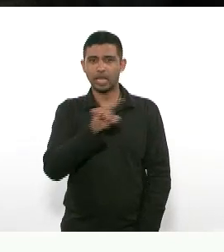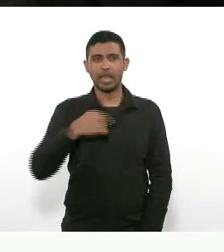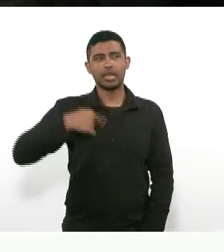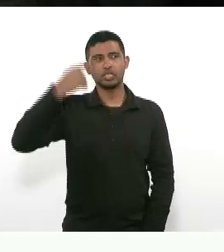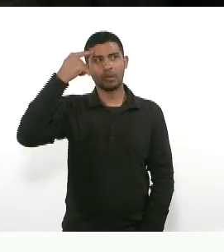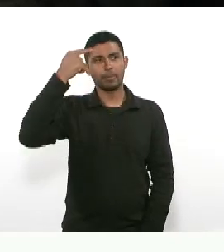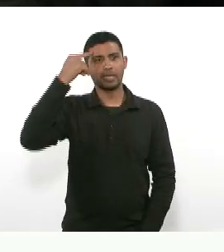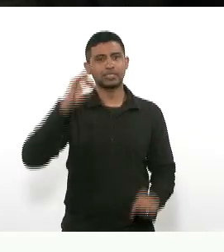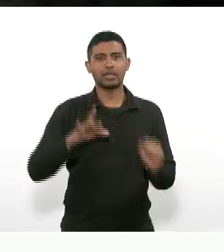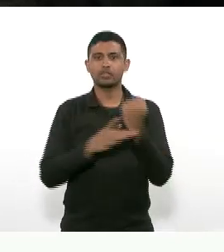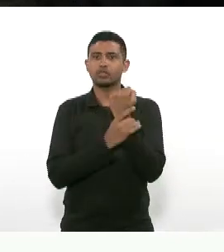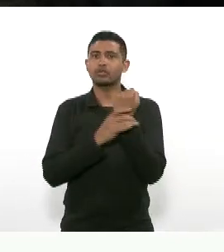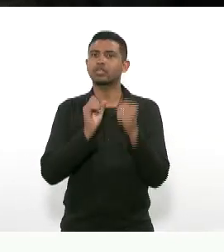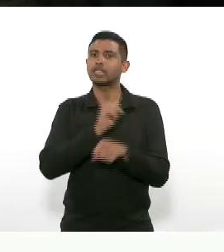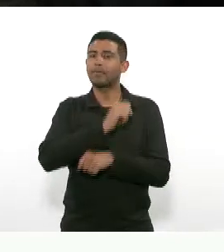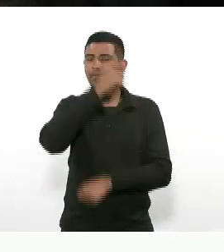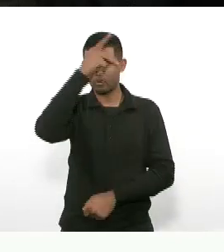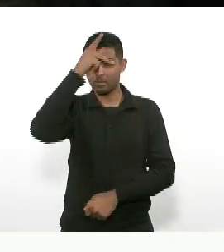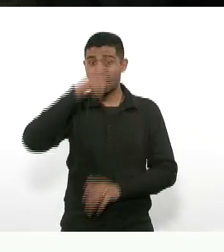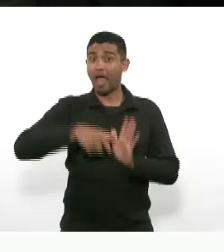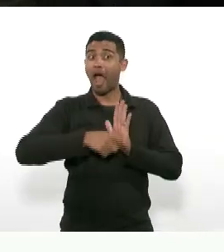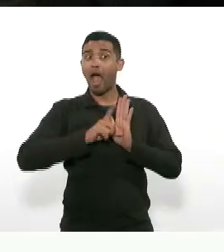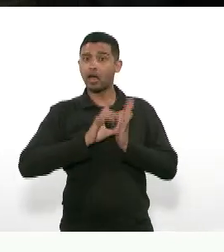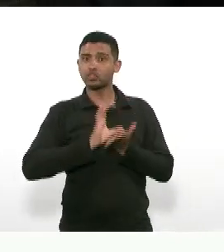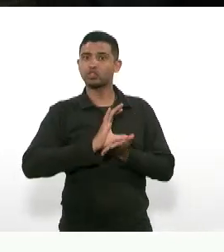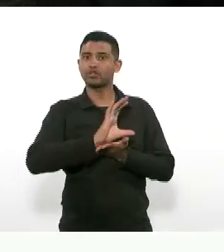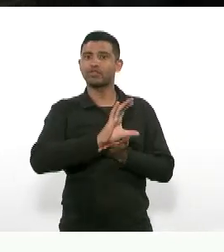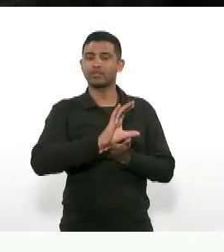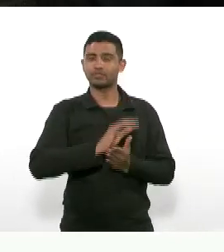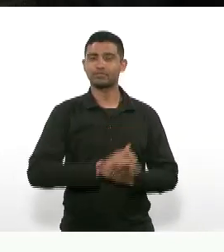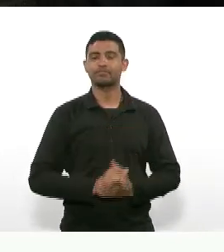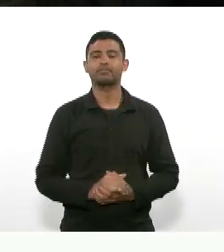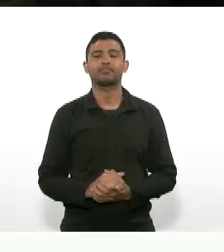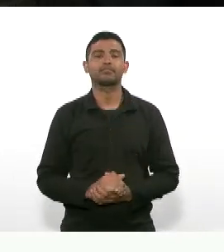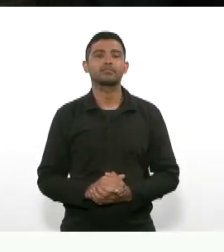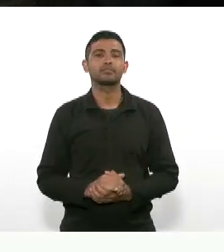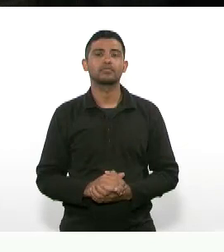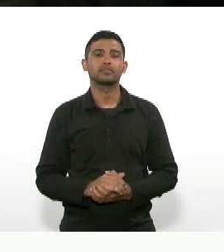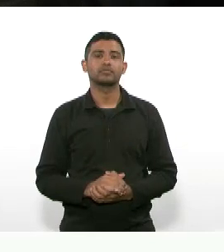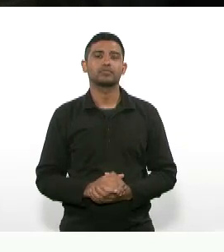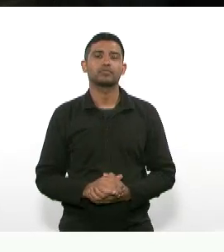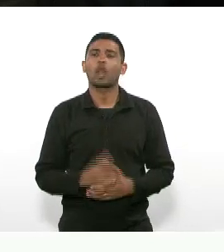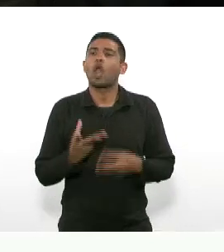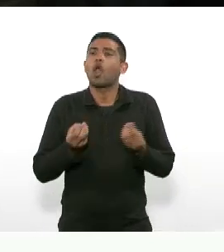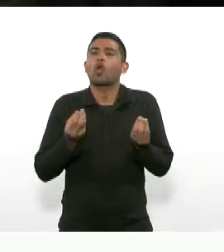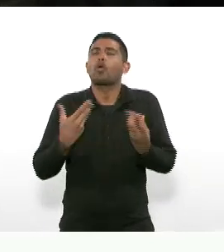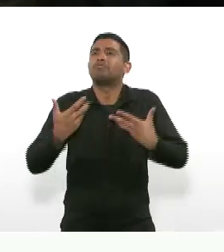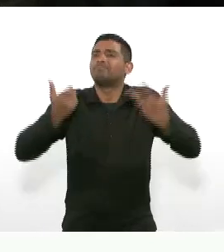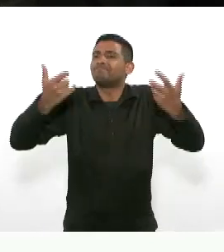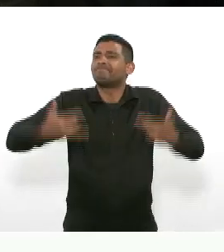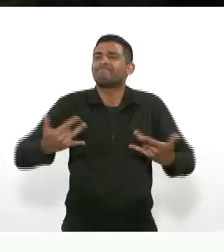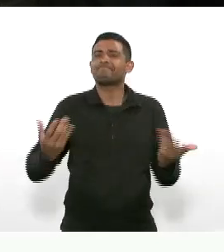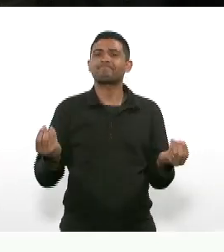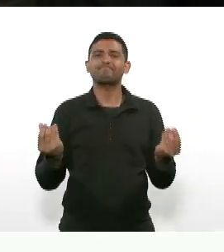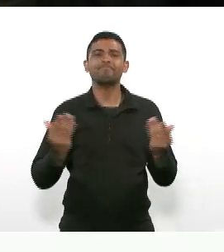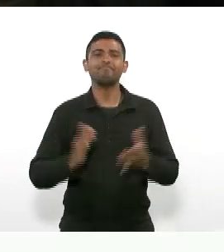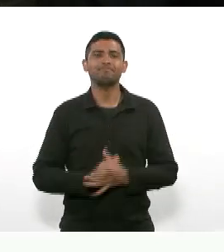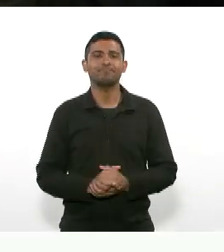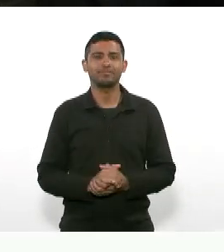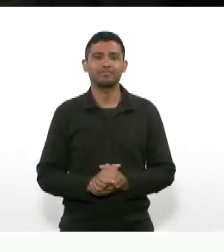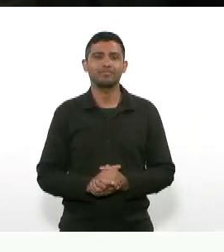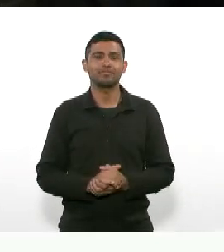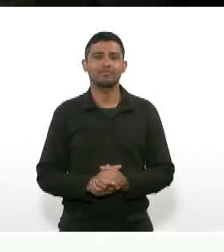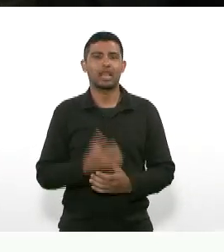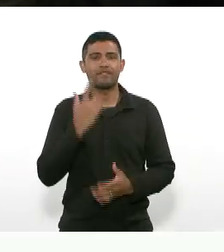segurança pública antes de investir. Isso é, como eu posso dizer, menor